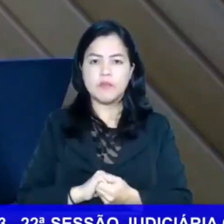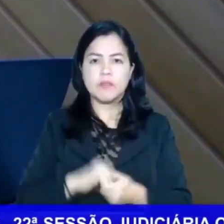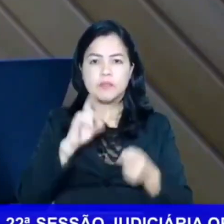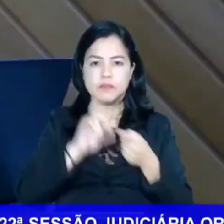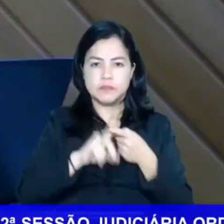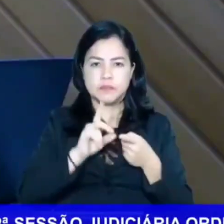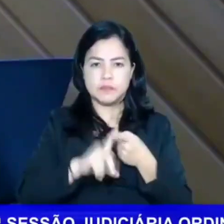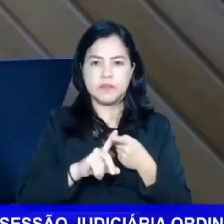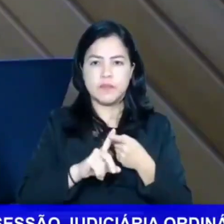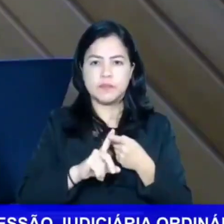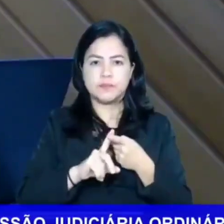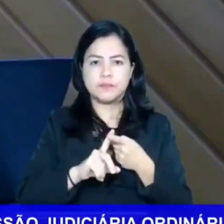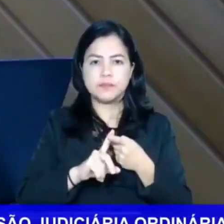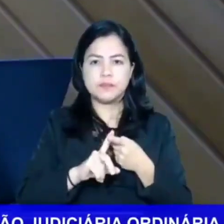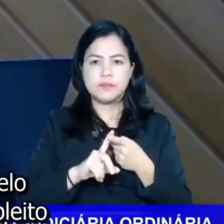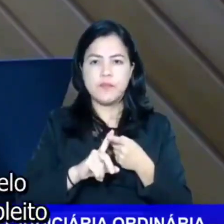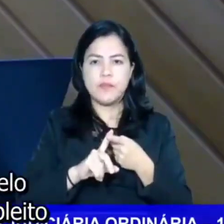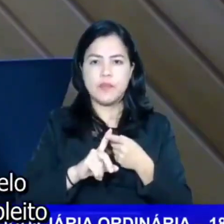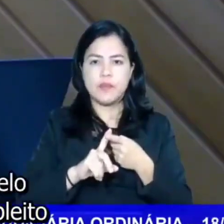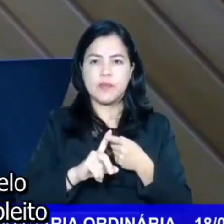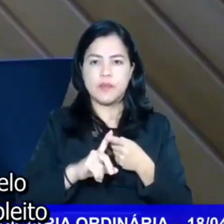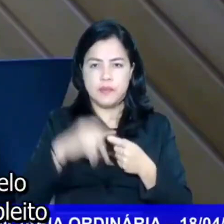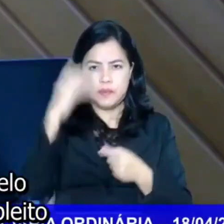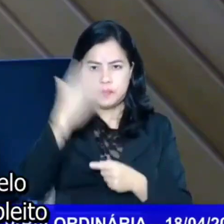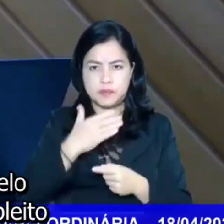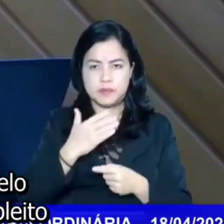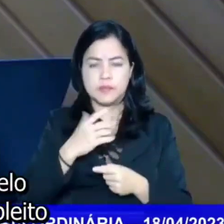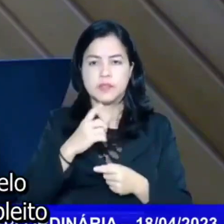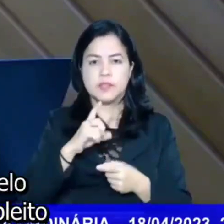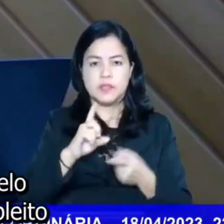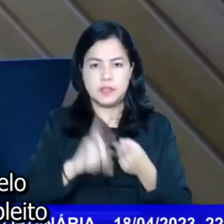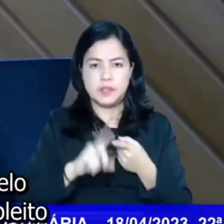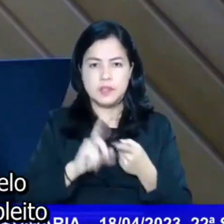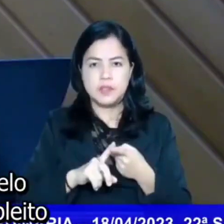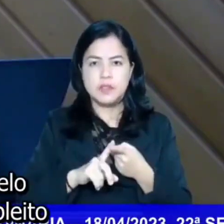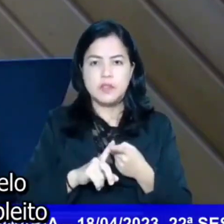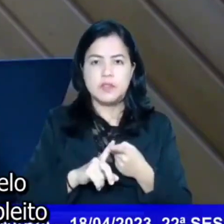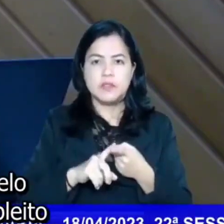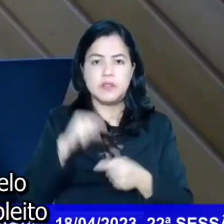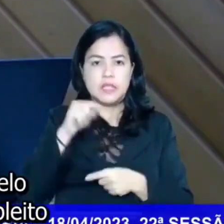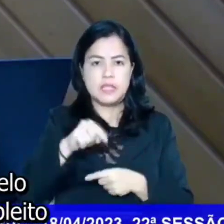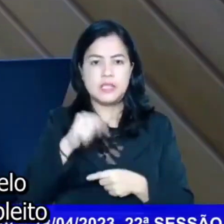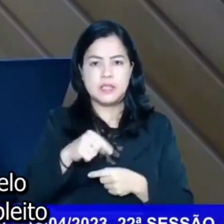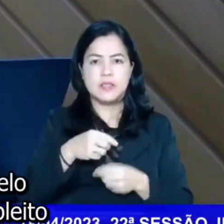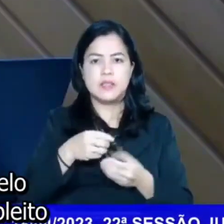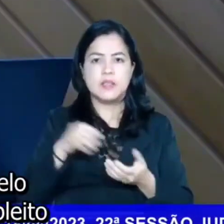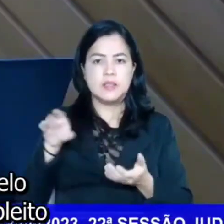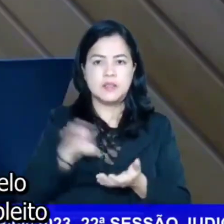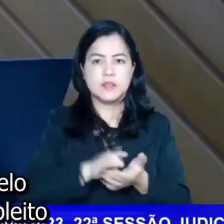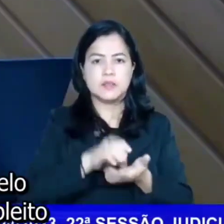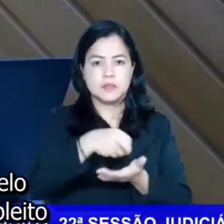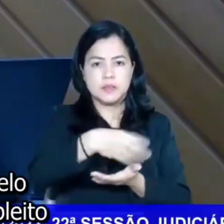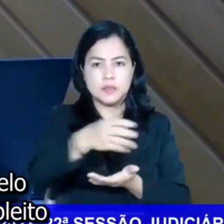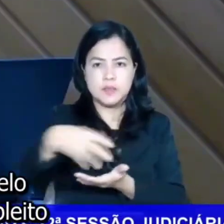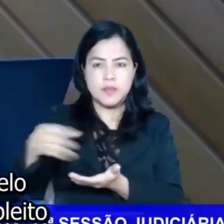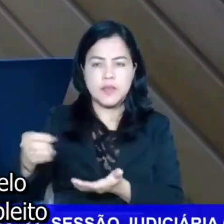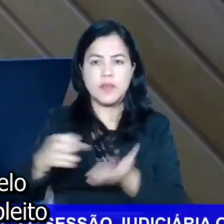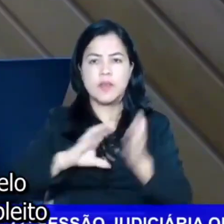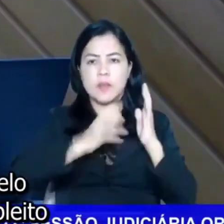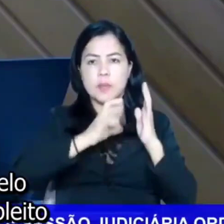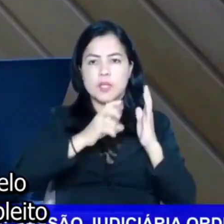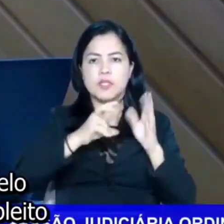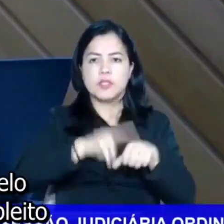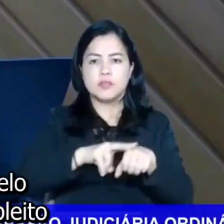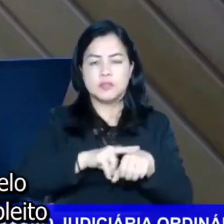Também não há nos autos a prova de que essa distribuição feita pelo Partido